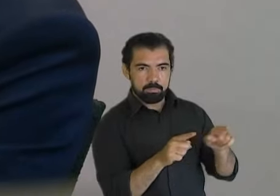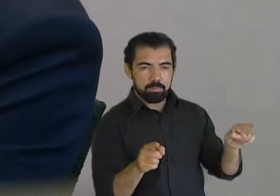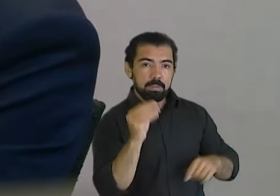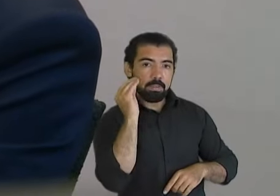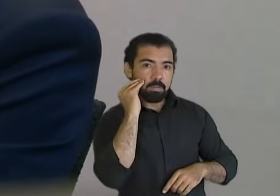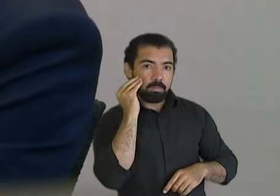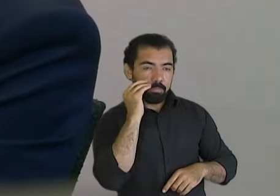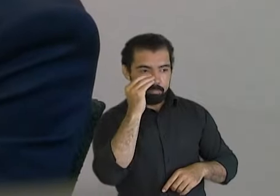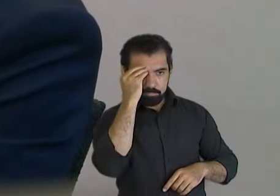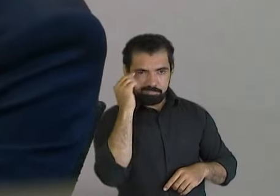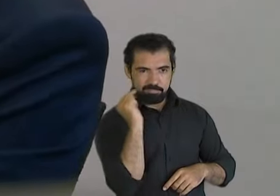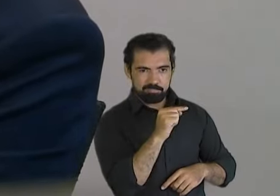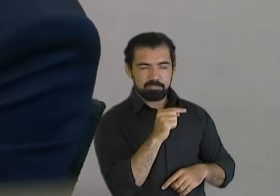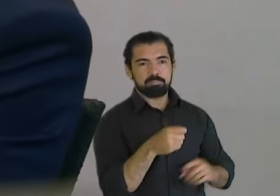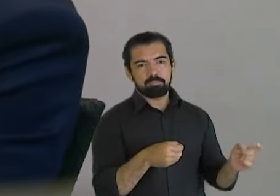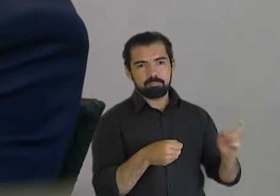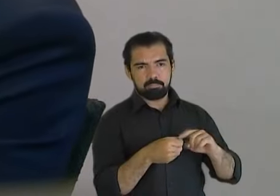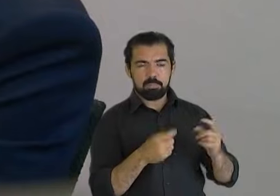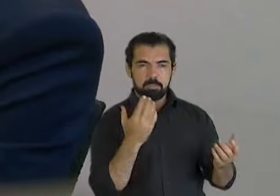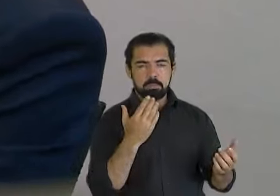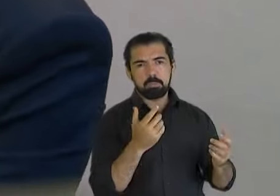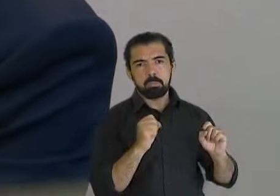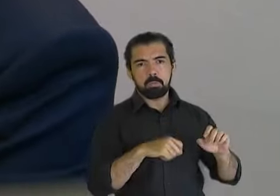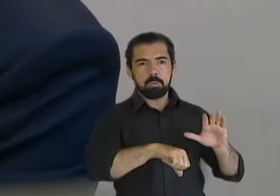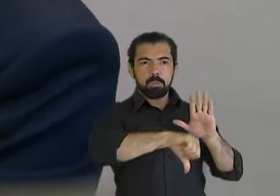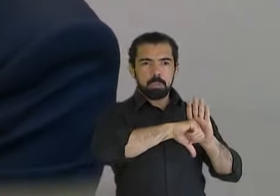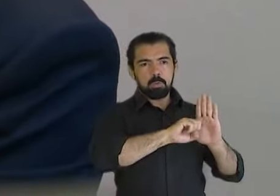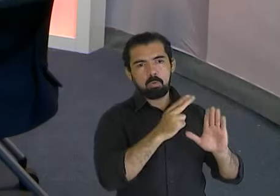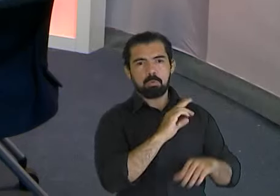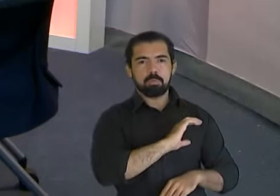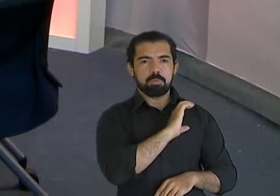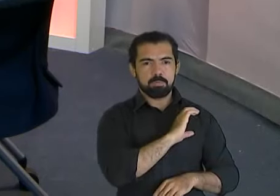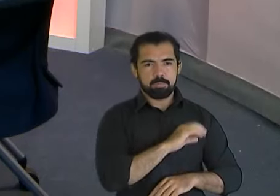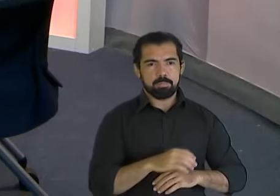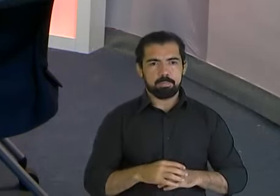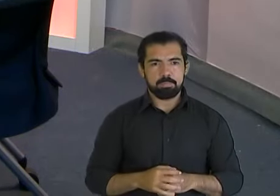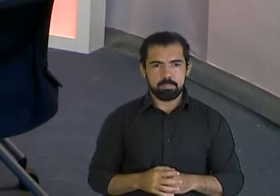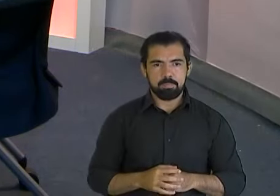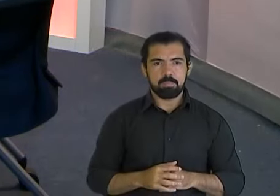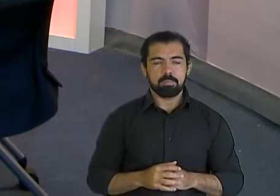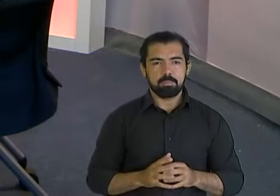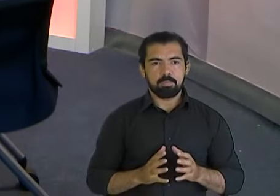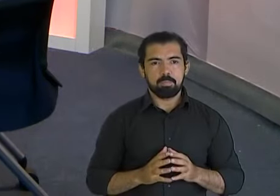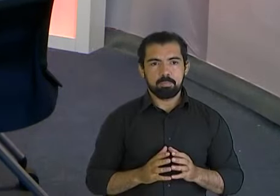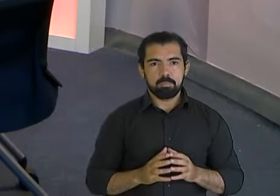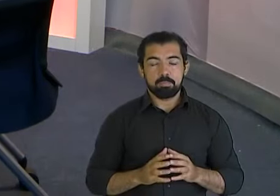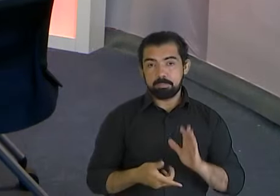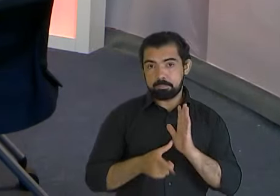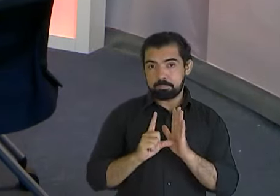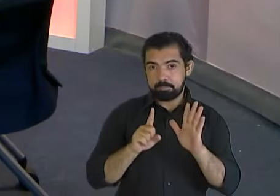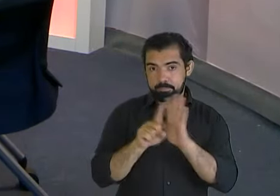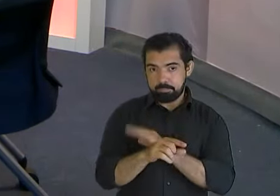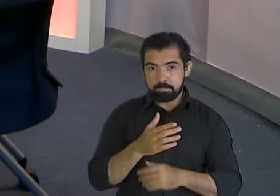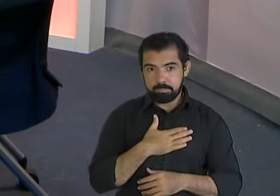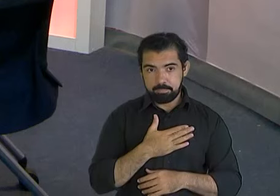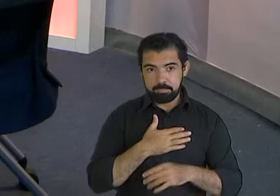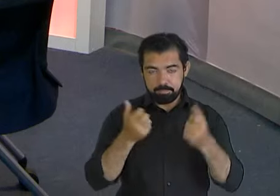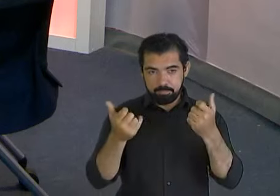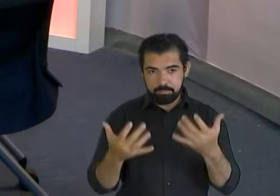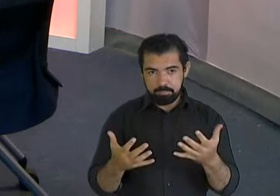forma, responsabilizá-las, criminalmente, civilmente. Eu lembro, eu falei no comecinho agora da minha pergunta se poderiam as